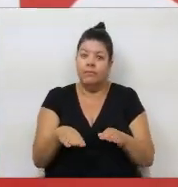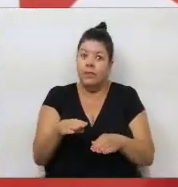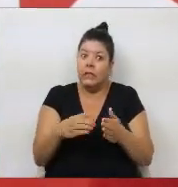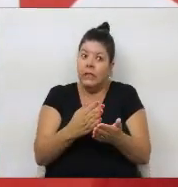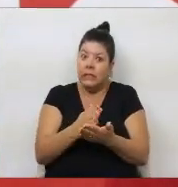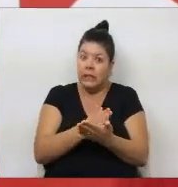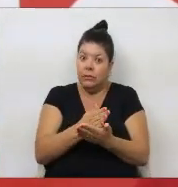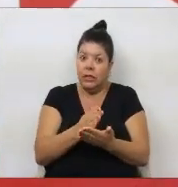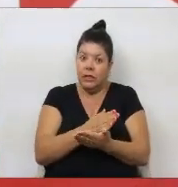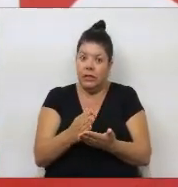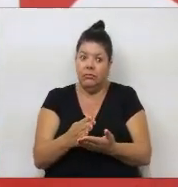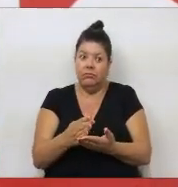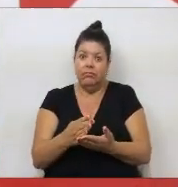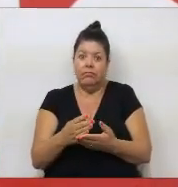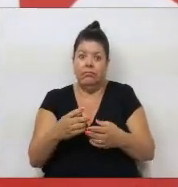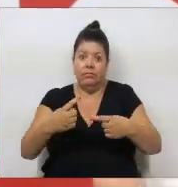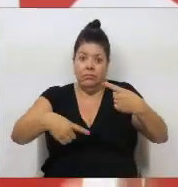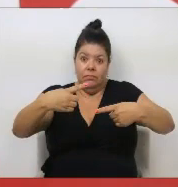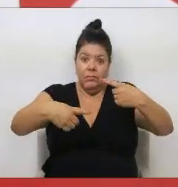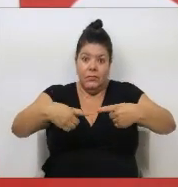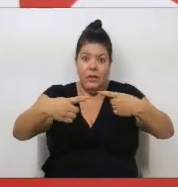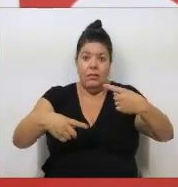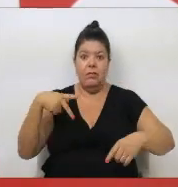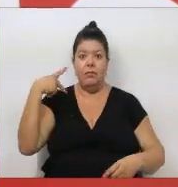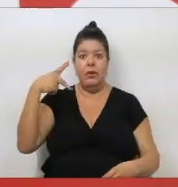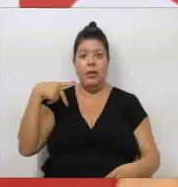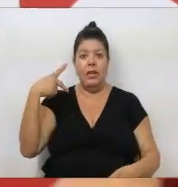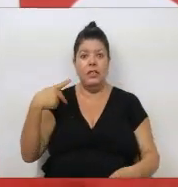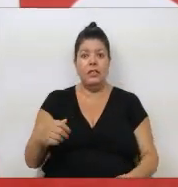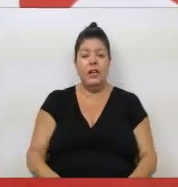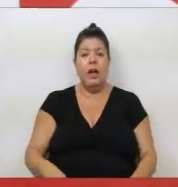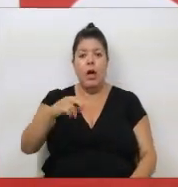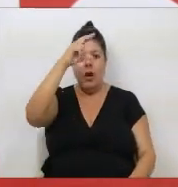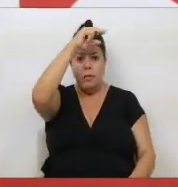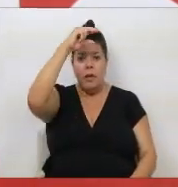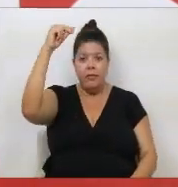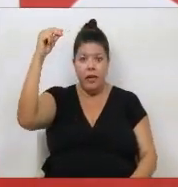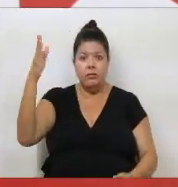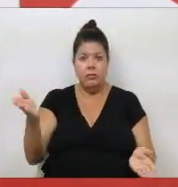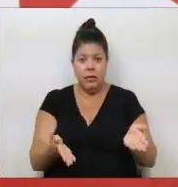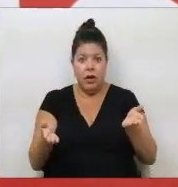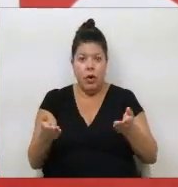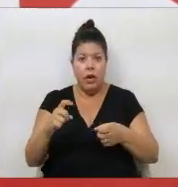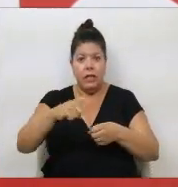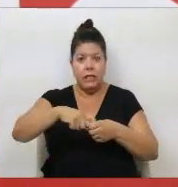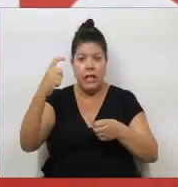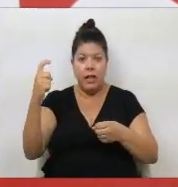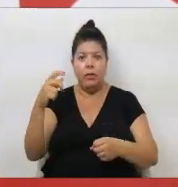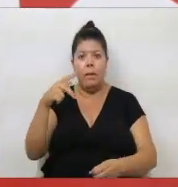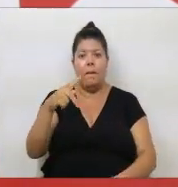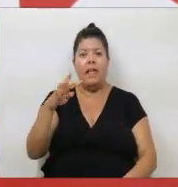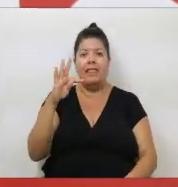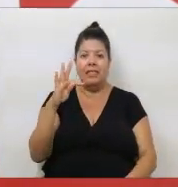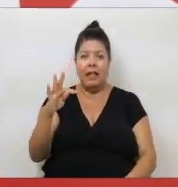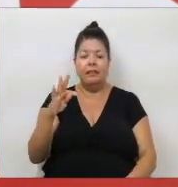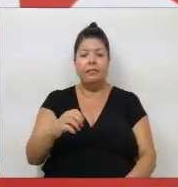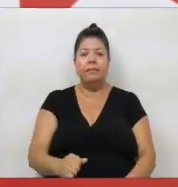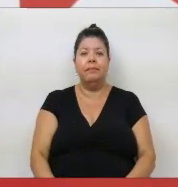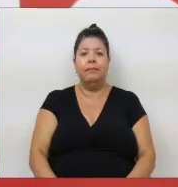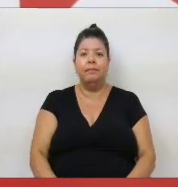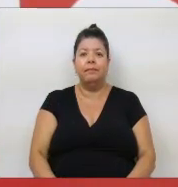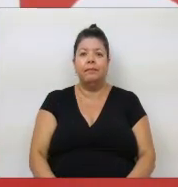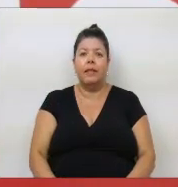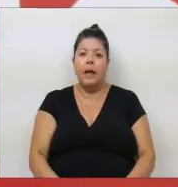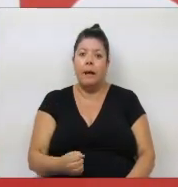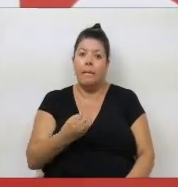um baque político, pode-se dizer assim, onde o nosso prefeito, o atual prefeito, saiu do Partido dos Trabalhadores. Bom, é